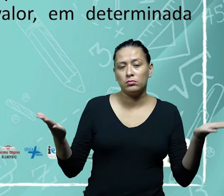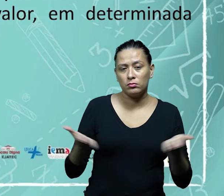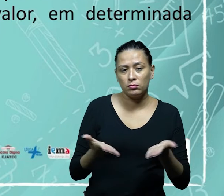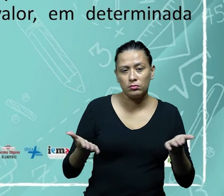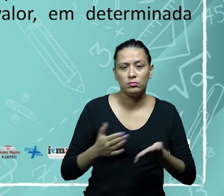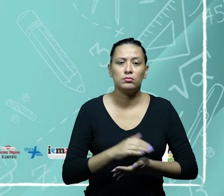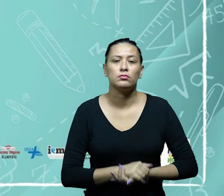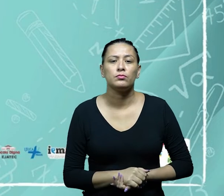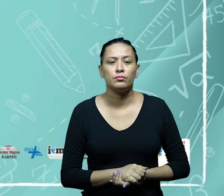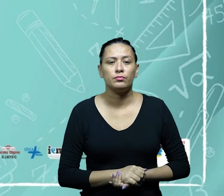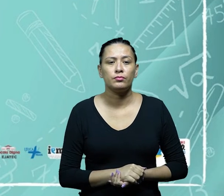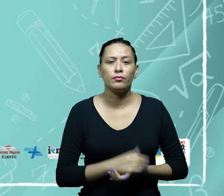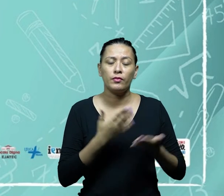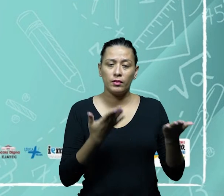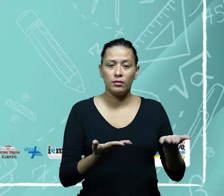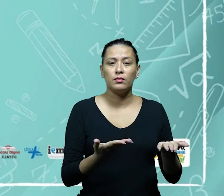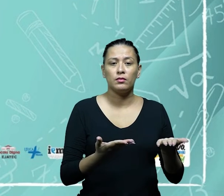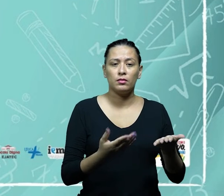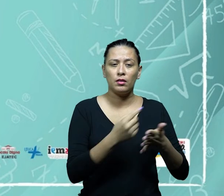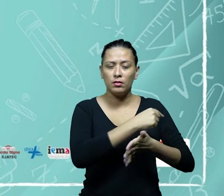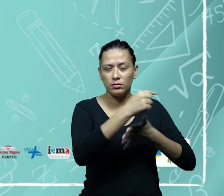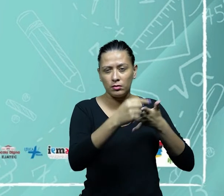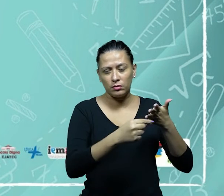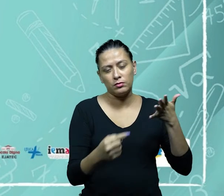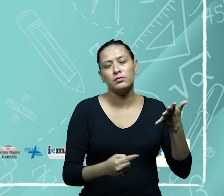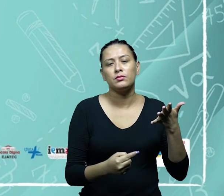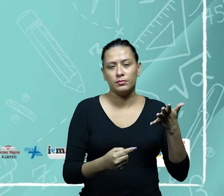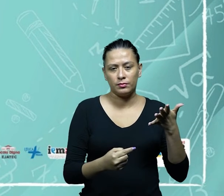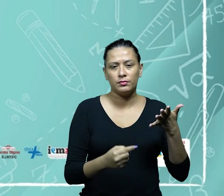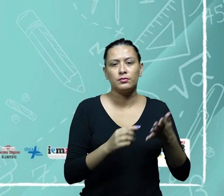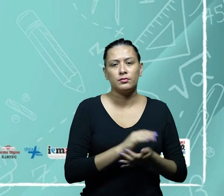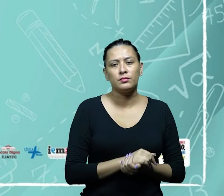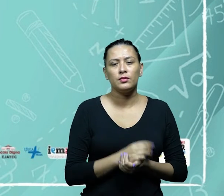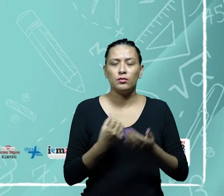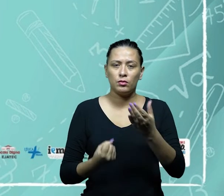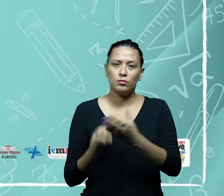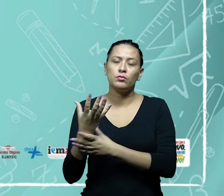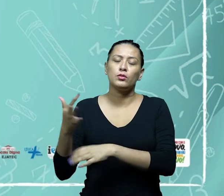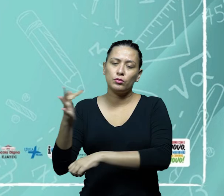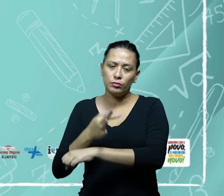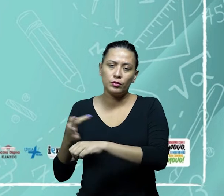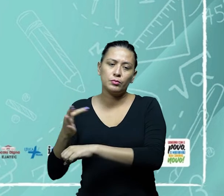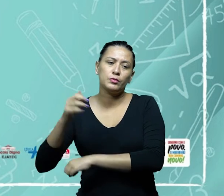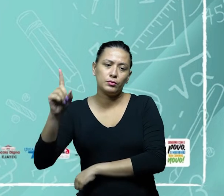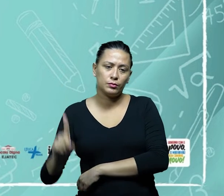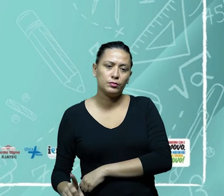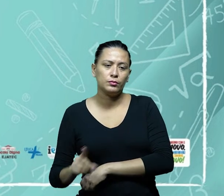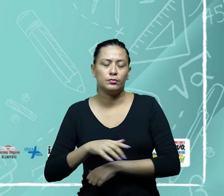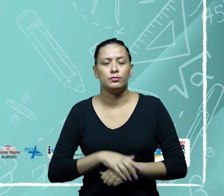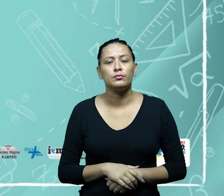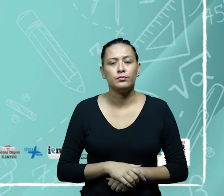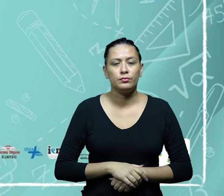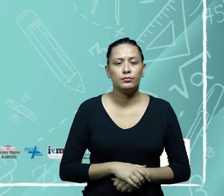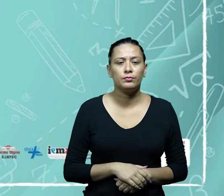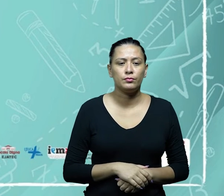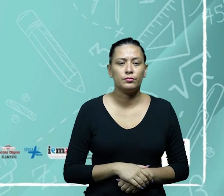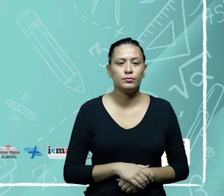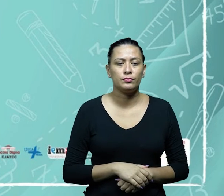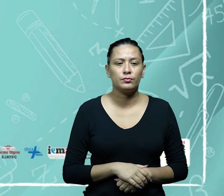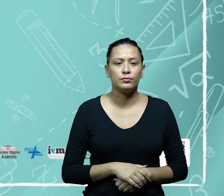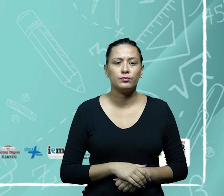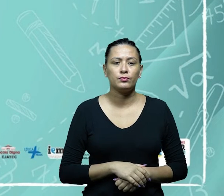as normas válidas bom Aqui nós temos a classificação da fonte formal do direito ao